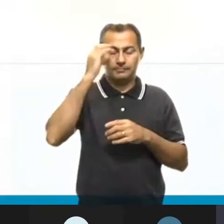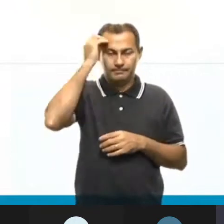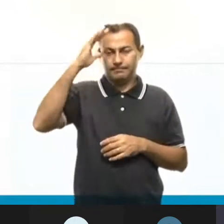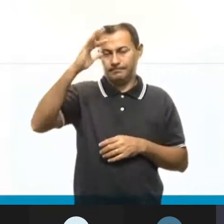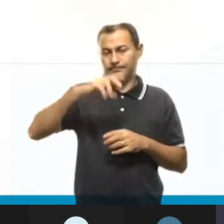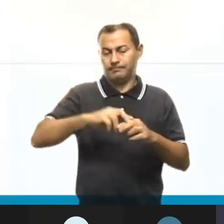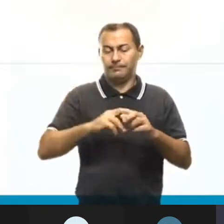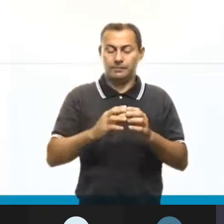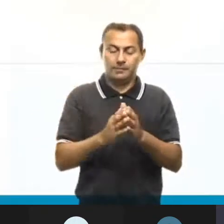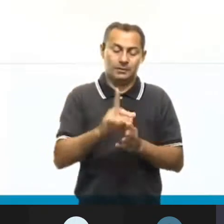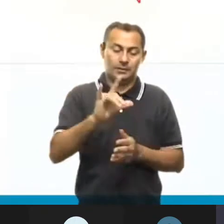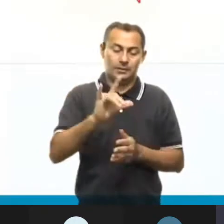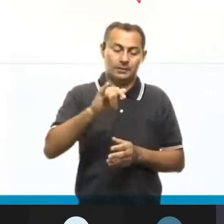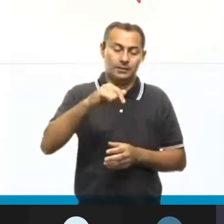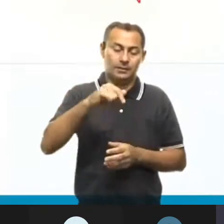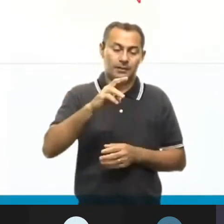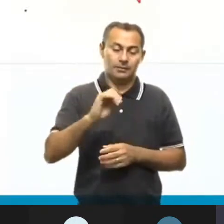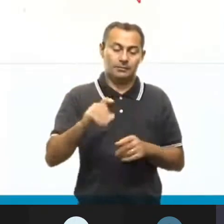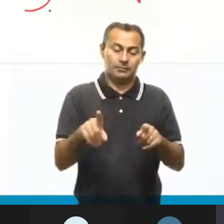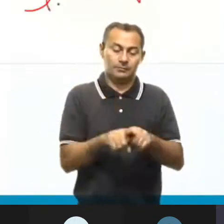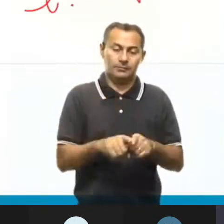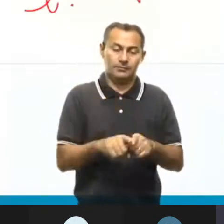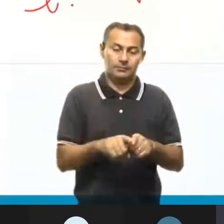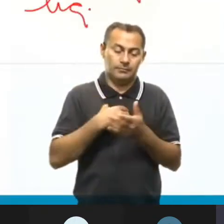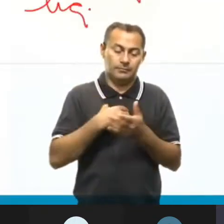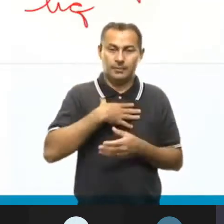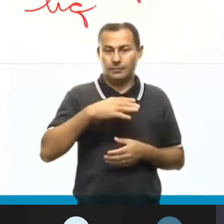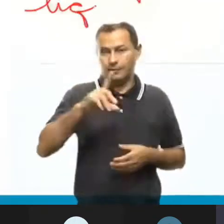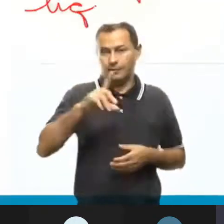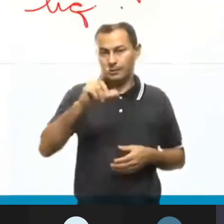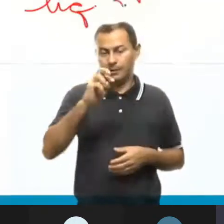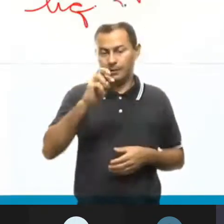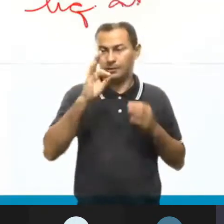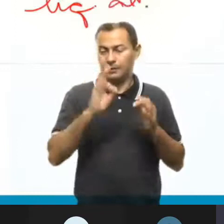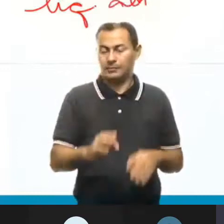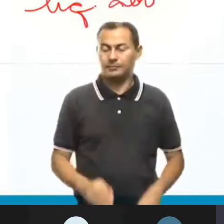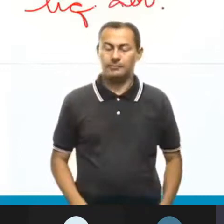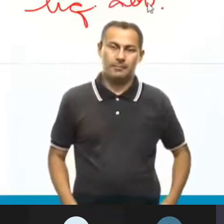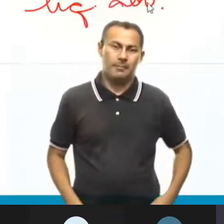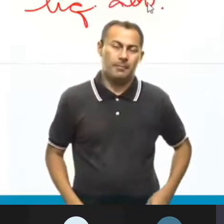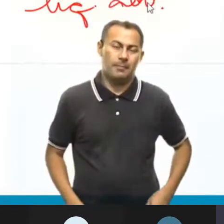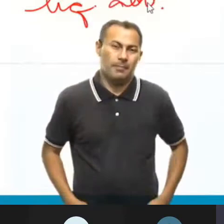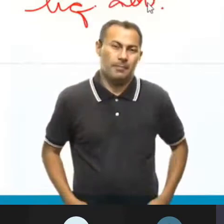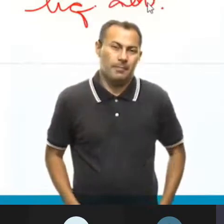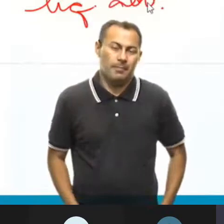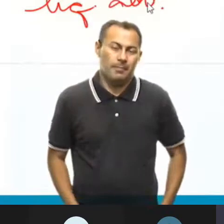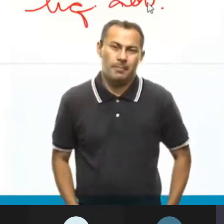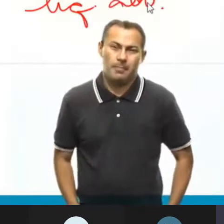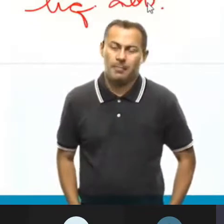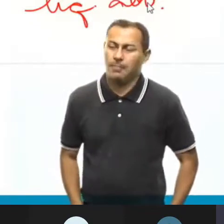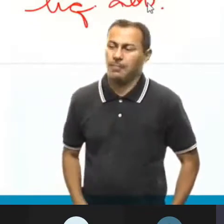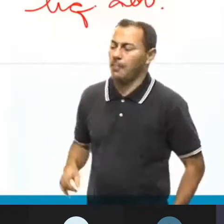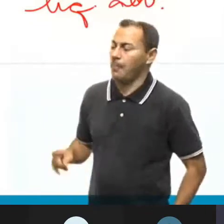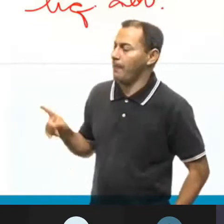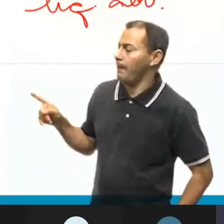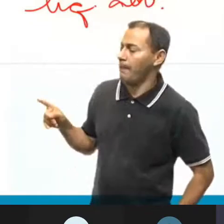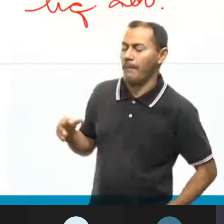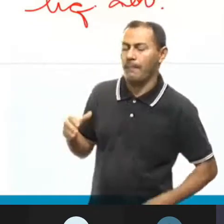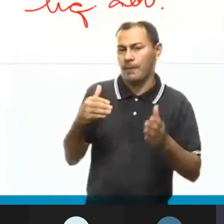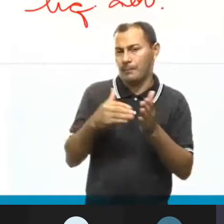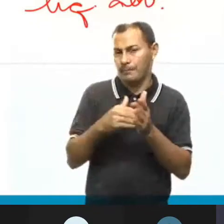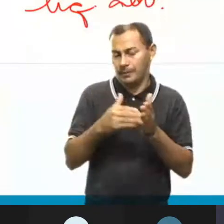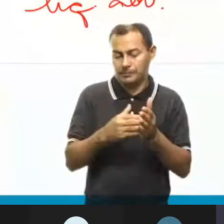superficial do líquido alveolar, tá? A tensão superficial do líquido alveolar, e isso